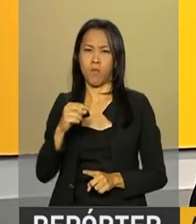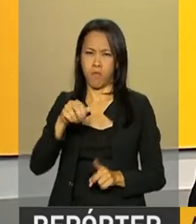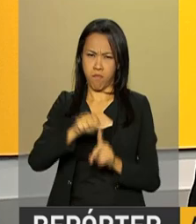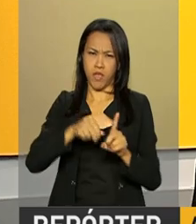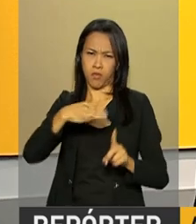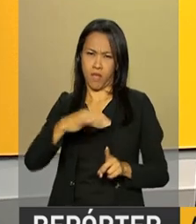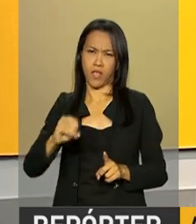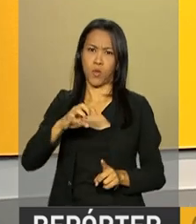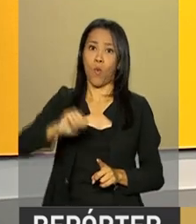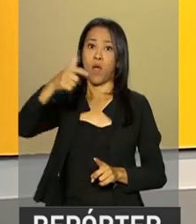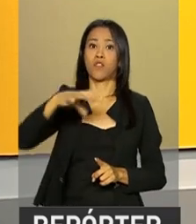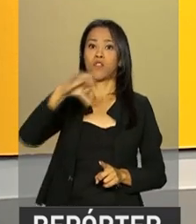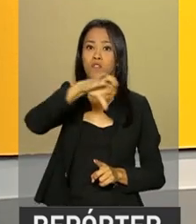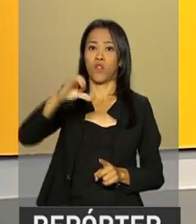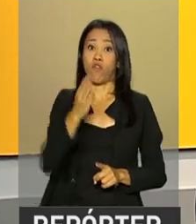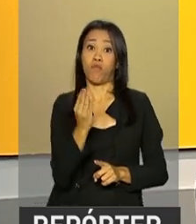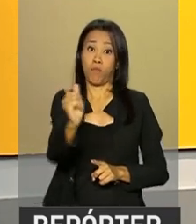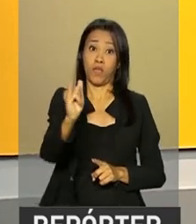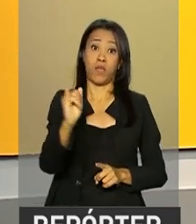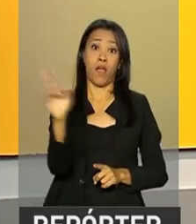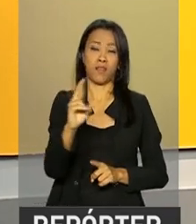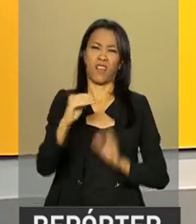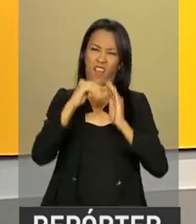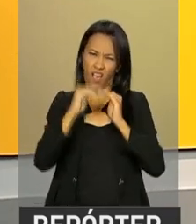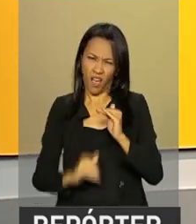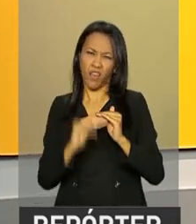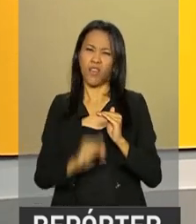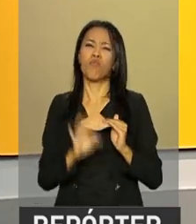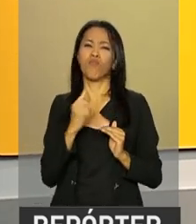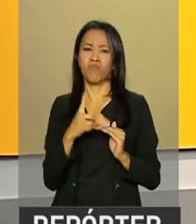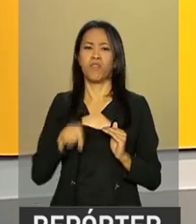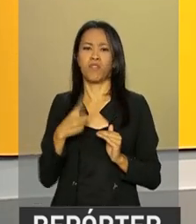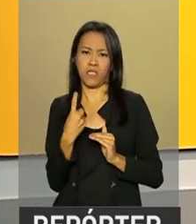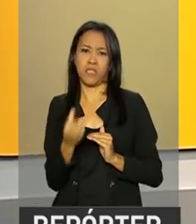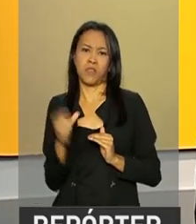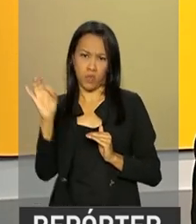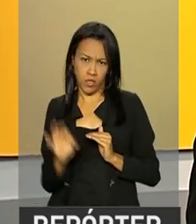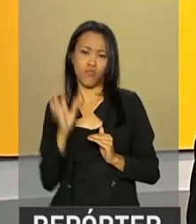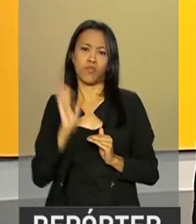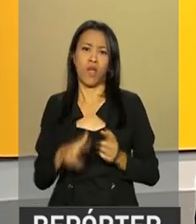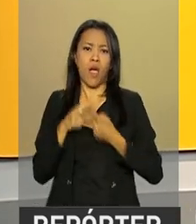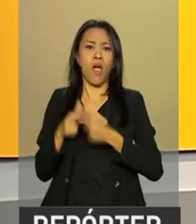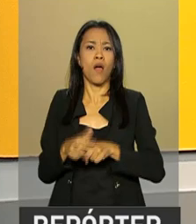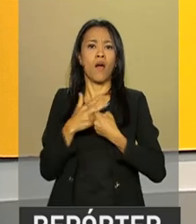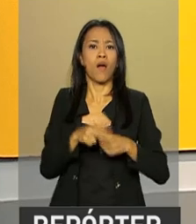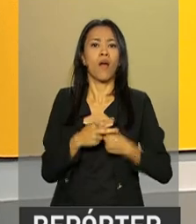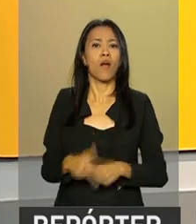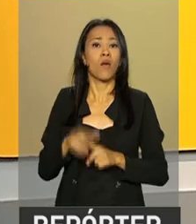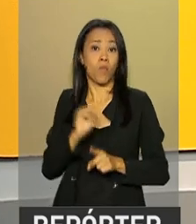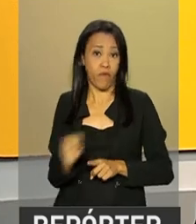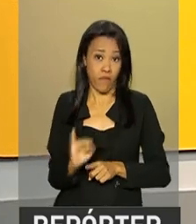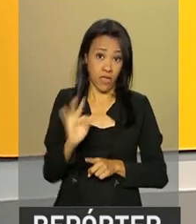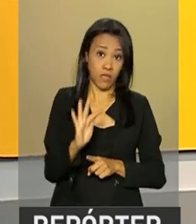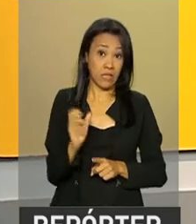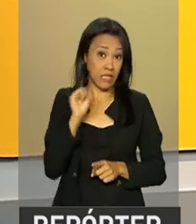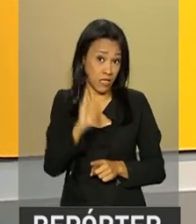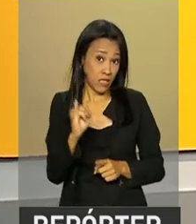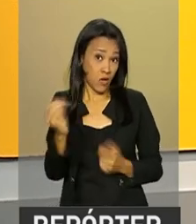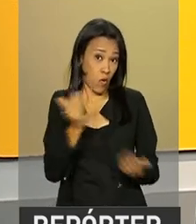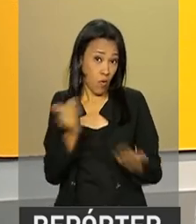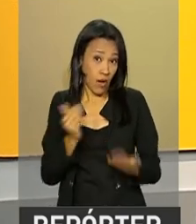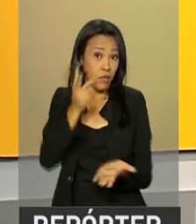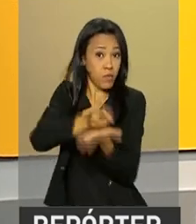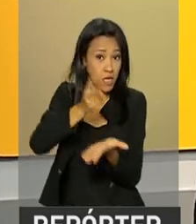deais uma queda de 1,16 já corrigida pela inflação se comparada